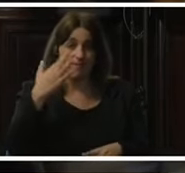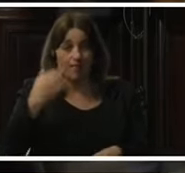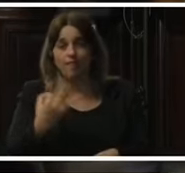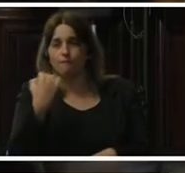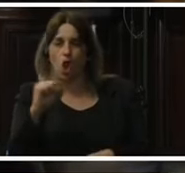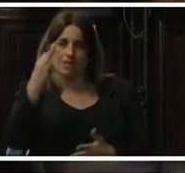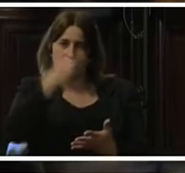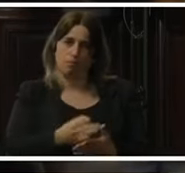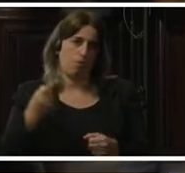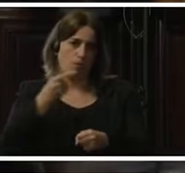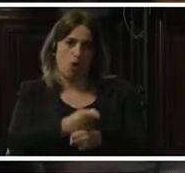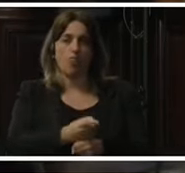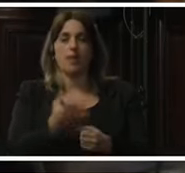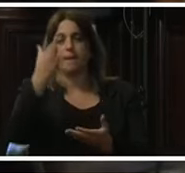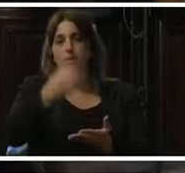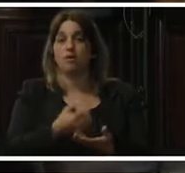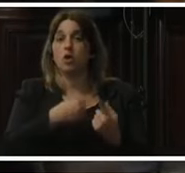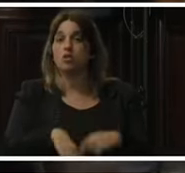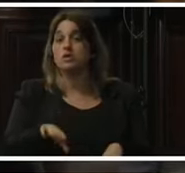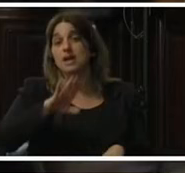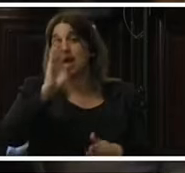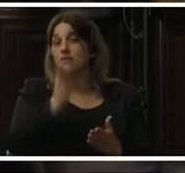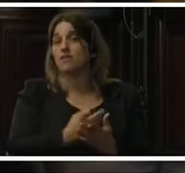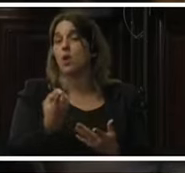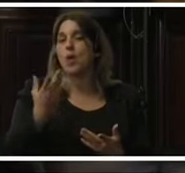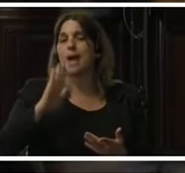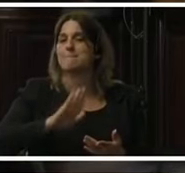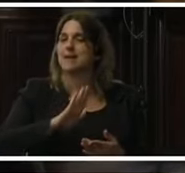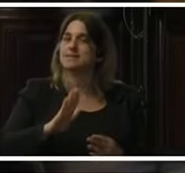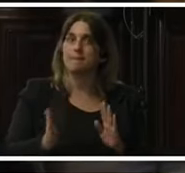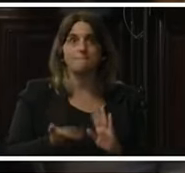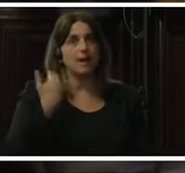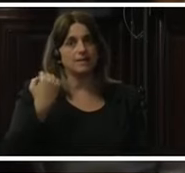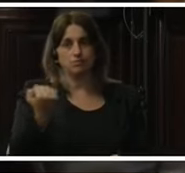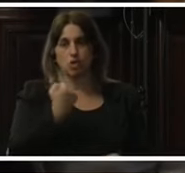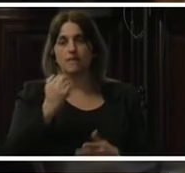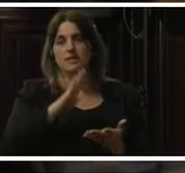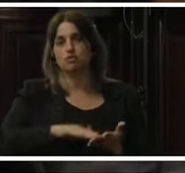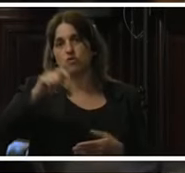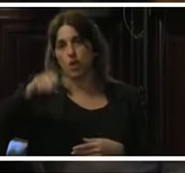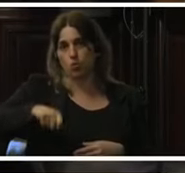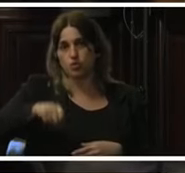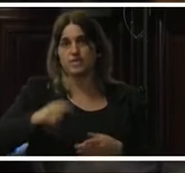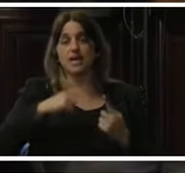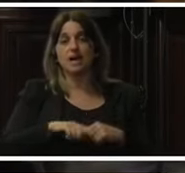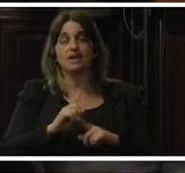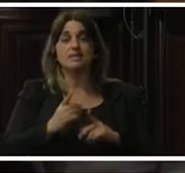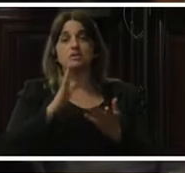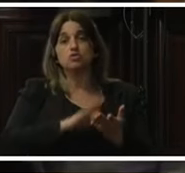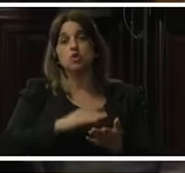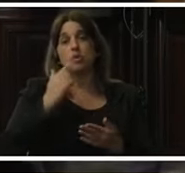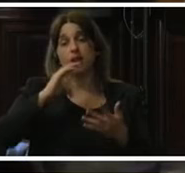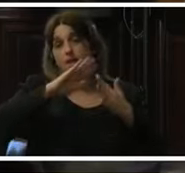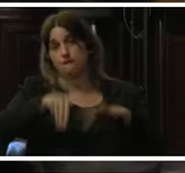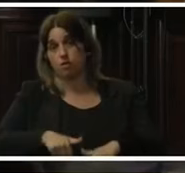fim uma das maiores ameaças ao acesso à justiça em sentido substancial é a tese do marco temporal que vem ganhando espaço